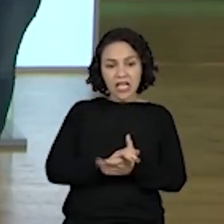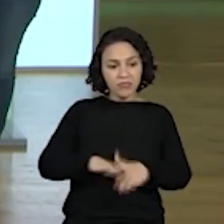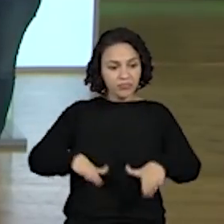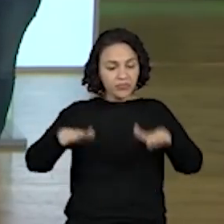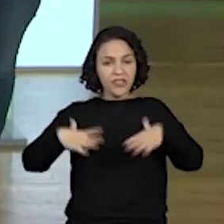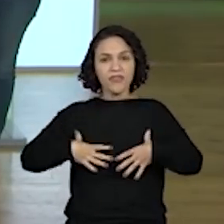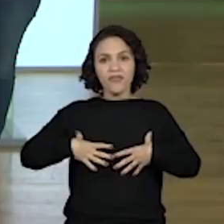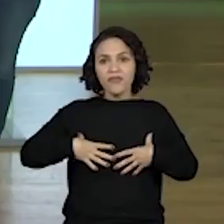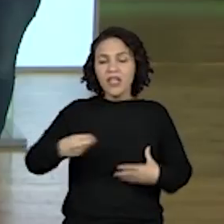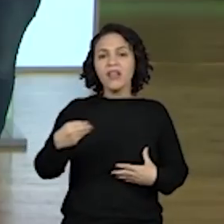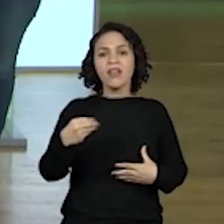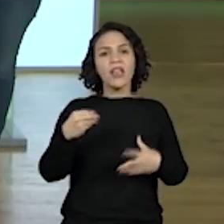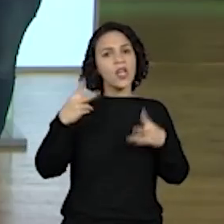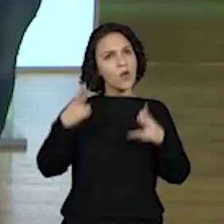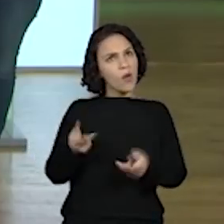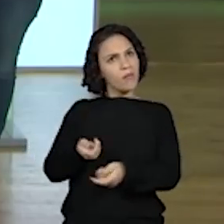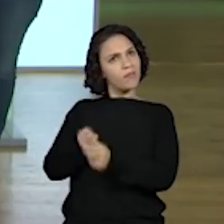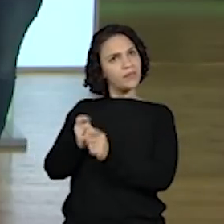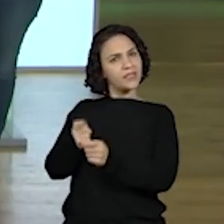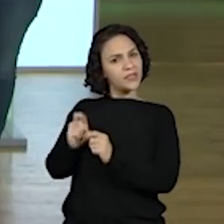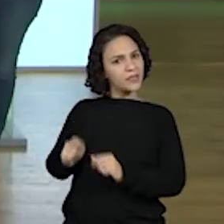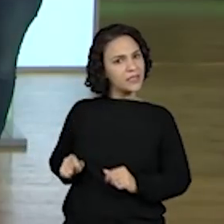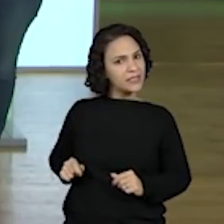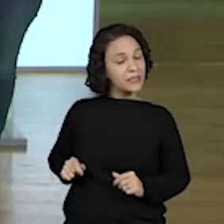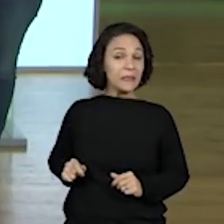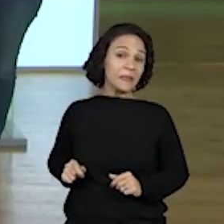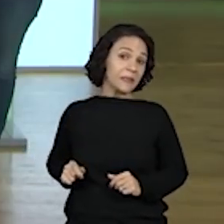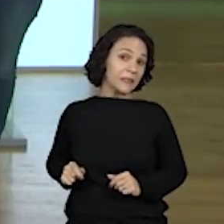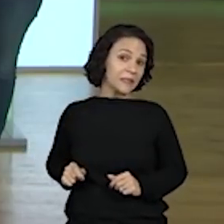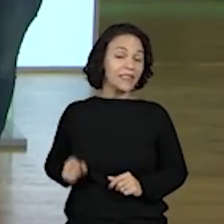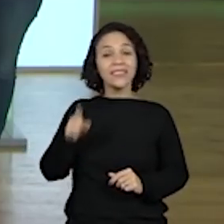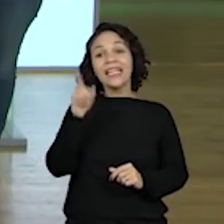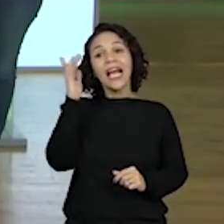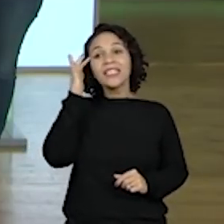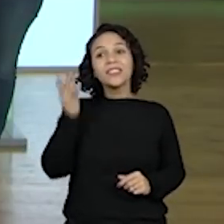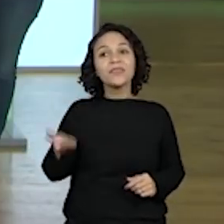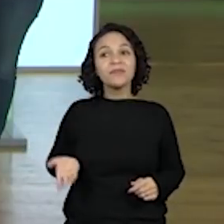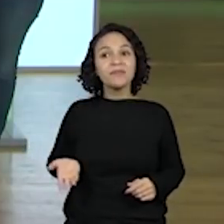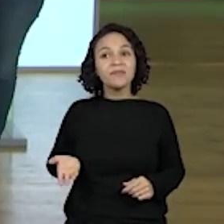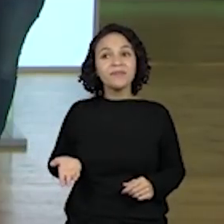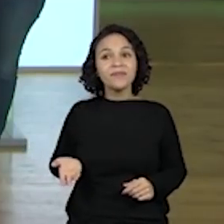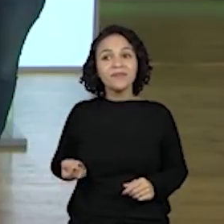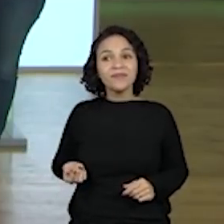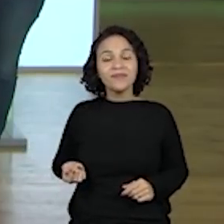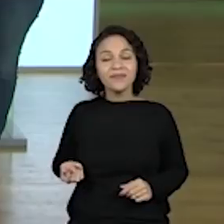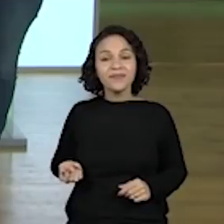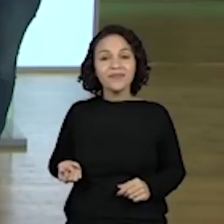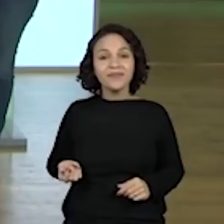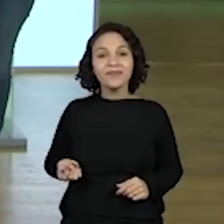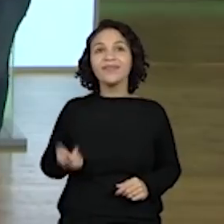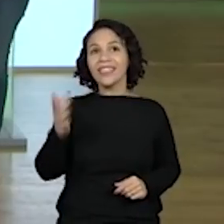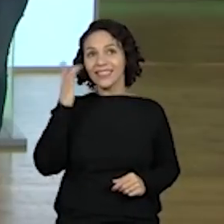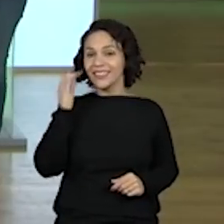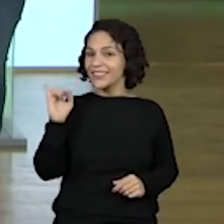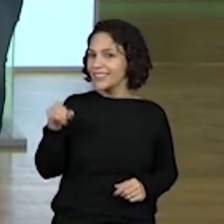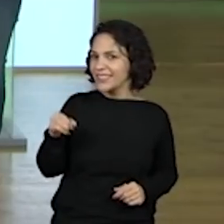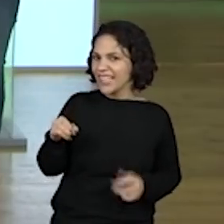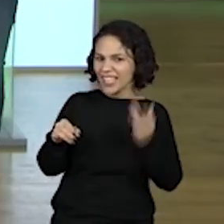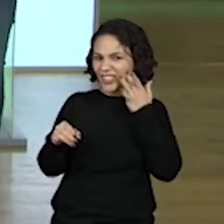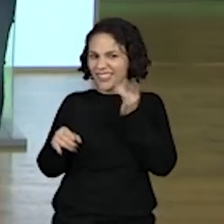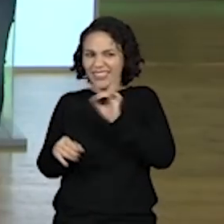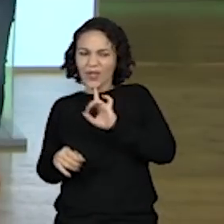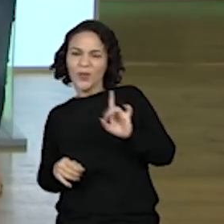viver feliz como uma pescadora? E vocês, o que acham? Acham que sim? Acham que